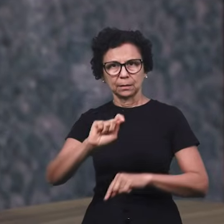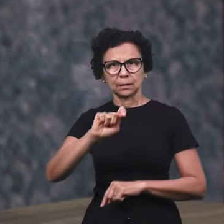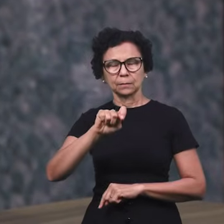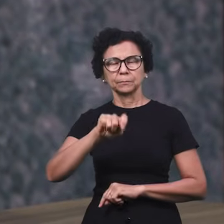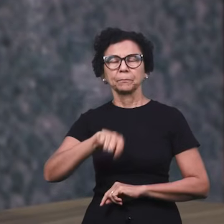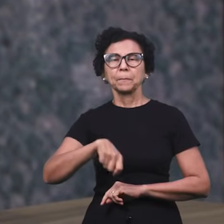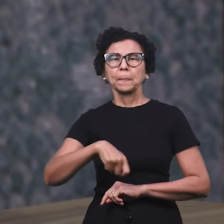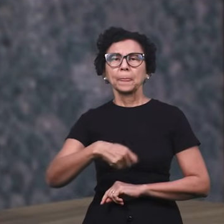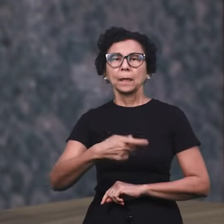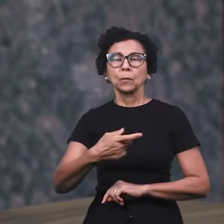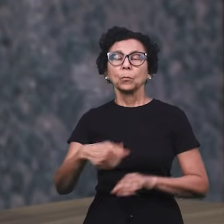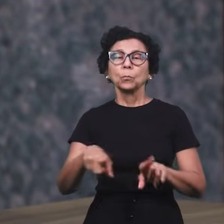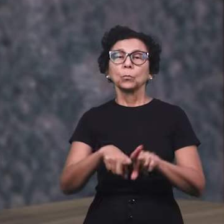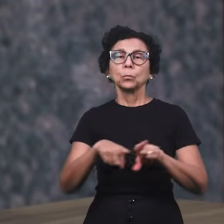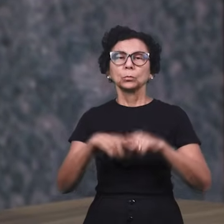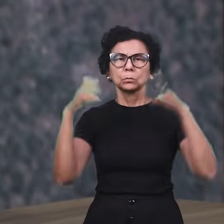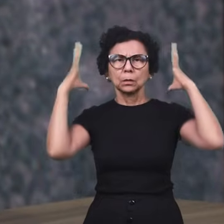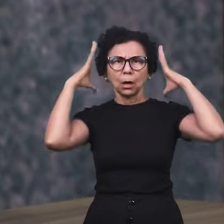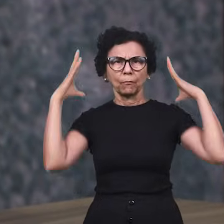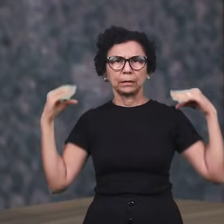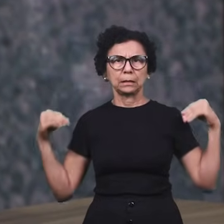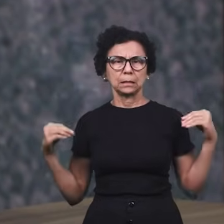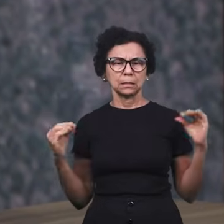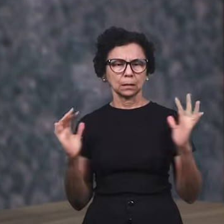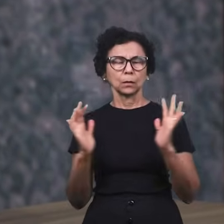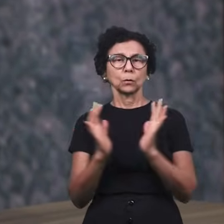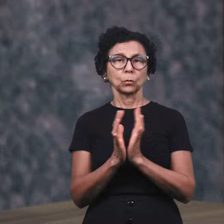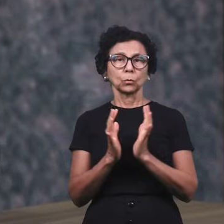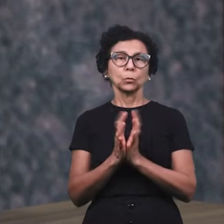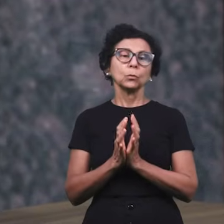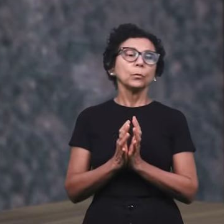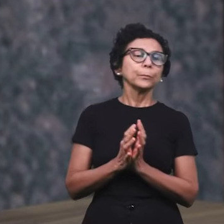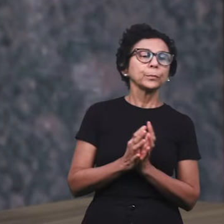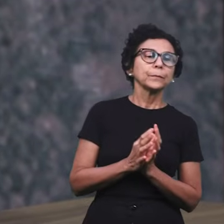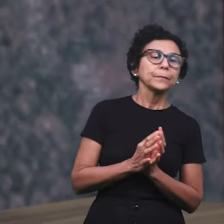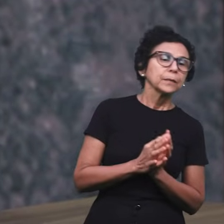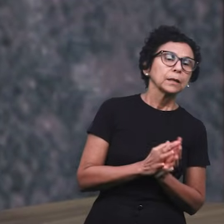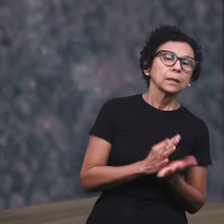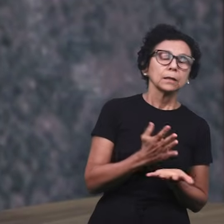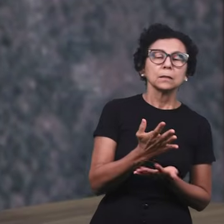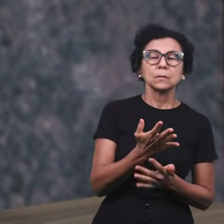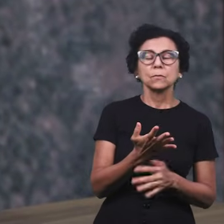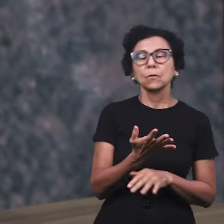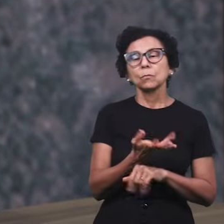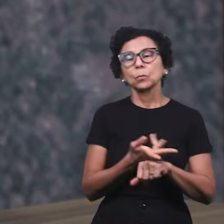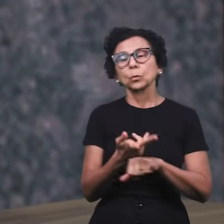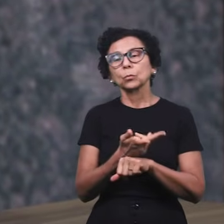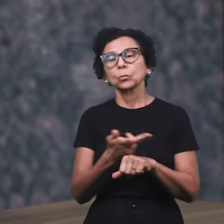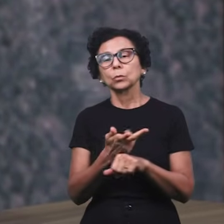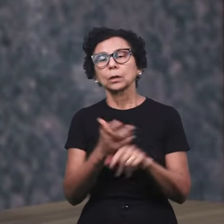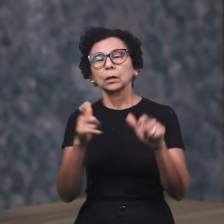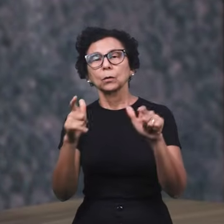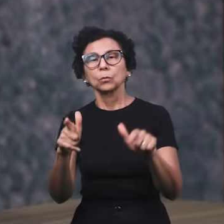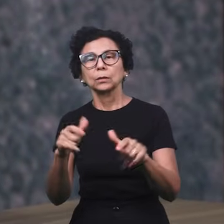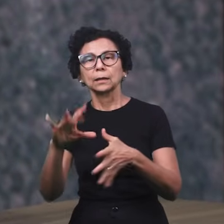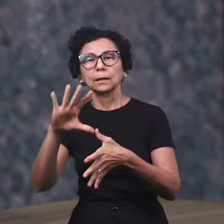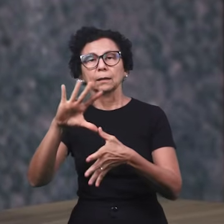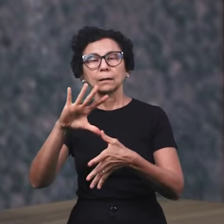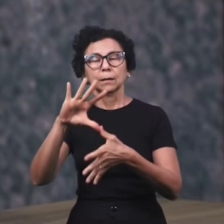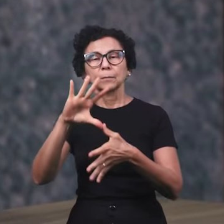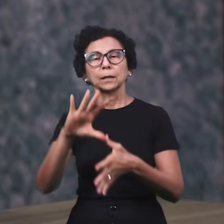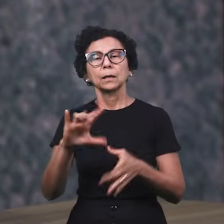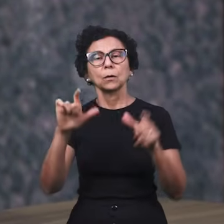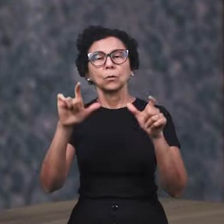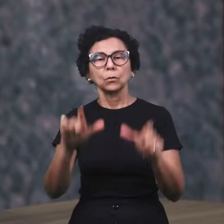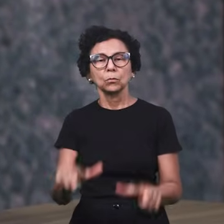chamados os calvinistas, eles vão encontrar na migração para a América um lugar onde eles poderiam praticar com liberdade o seu